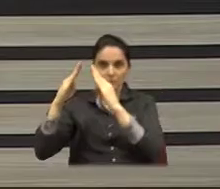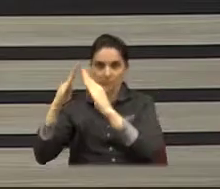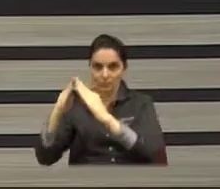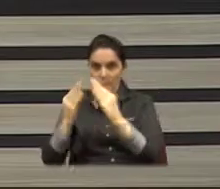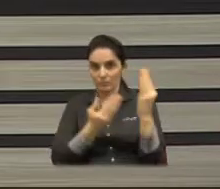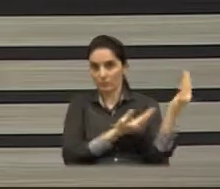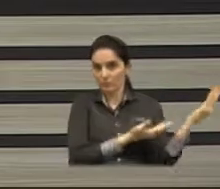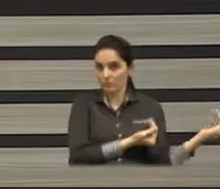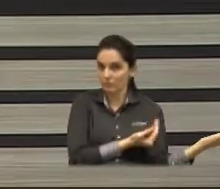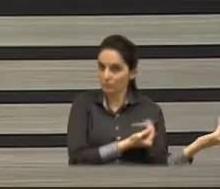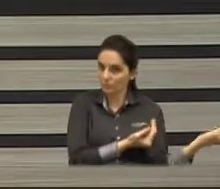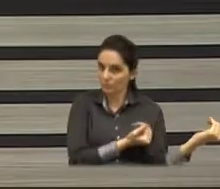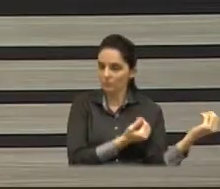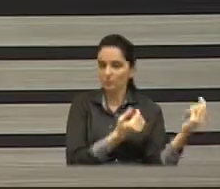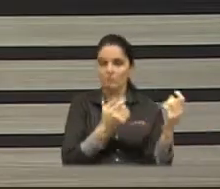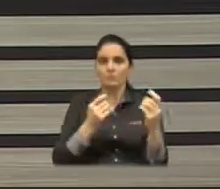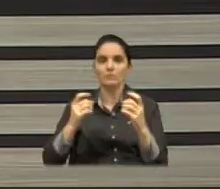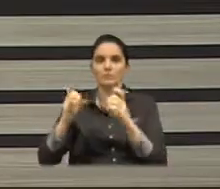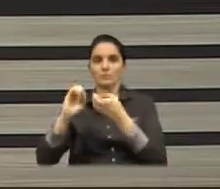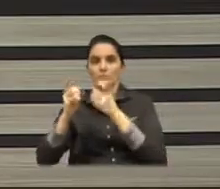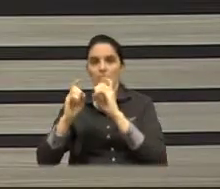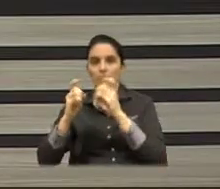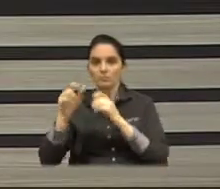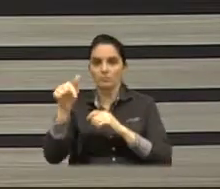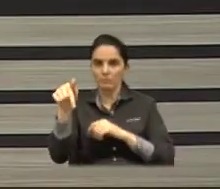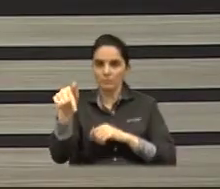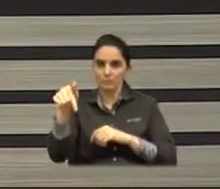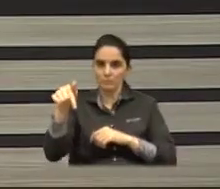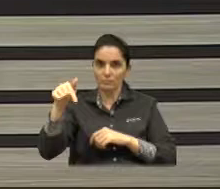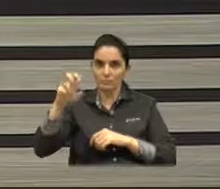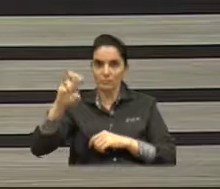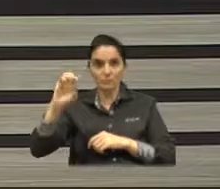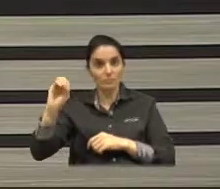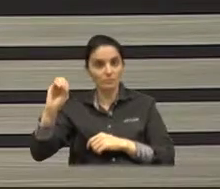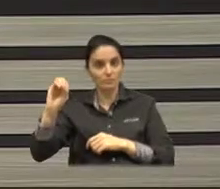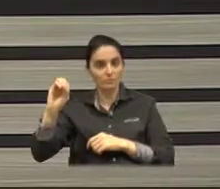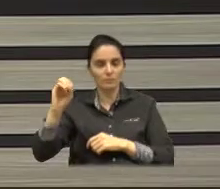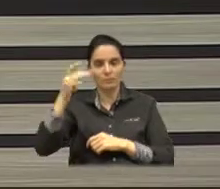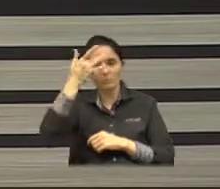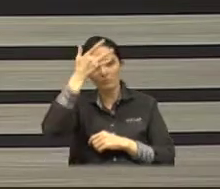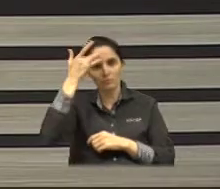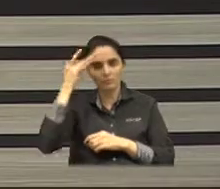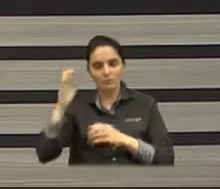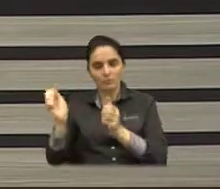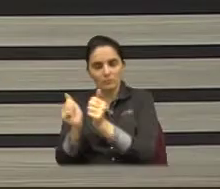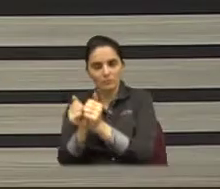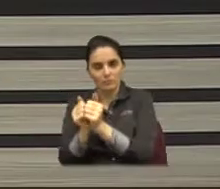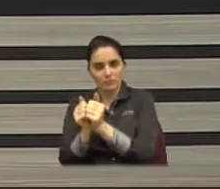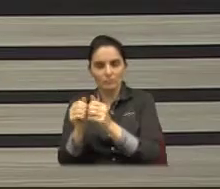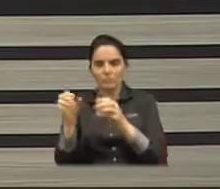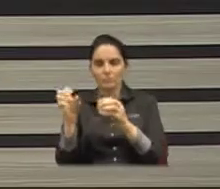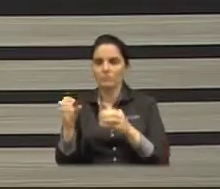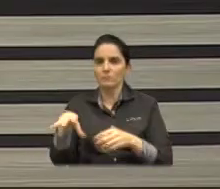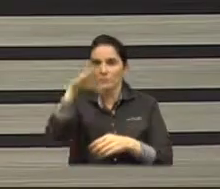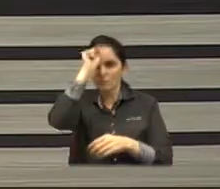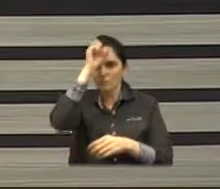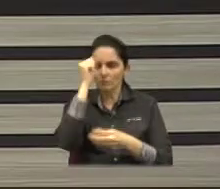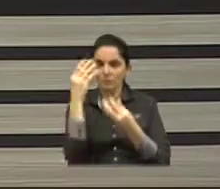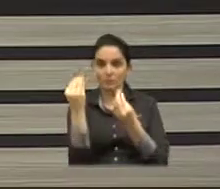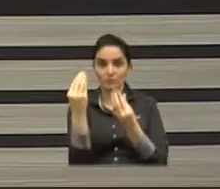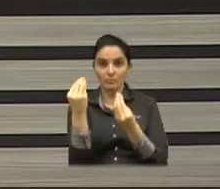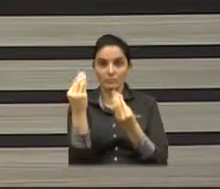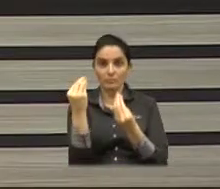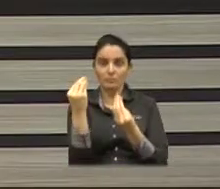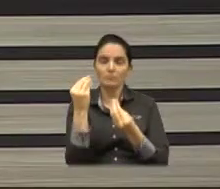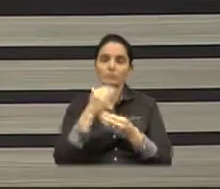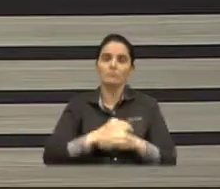2017, reunindo 750 campantes que tiveram excelente aprendizado, contribuindo e promovendo